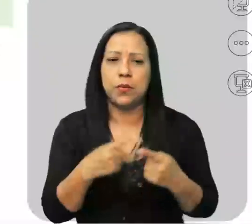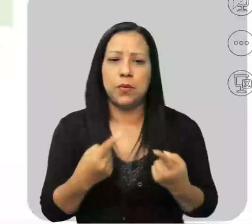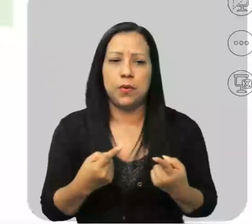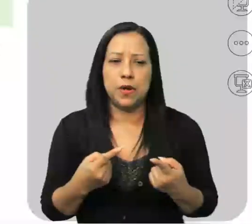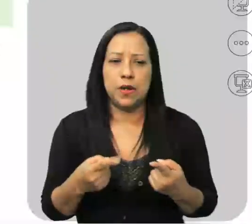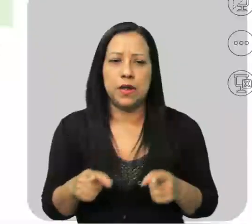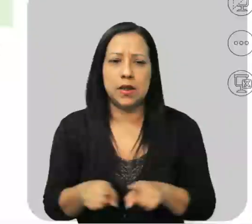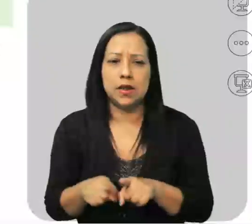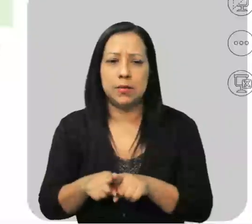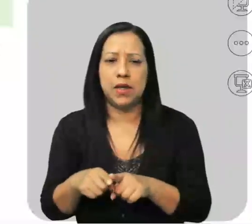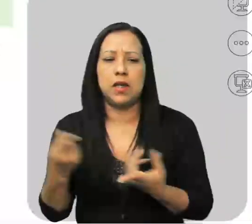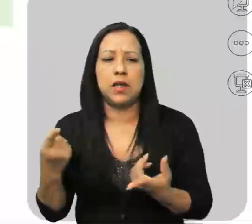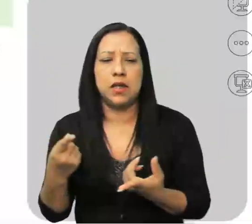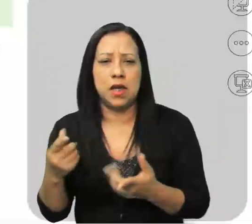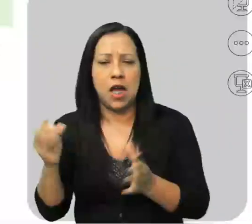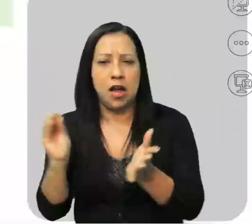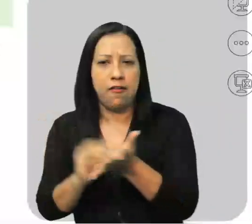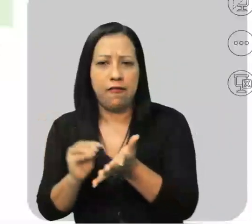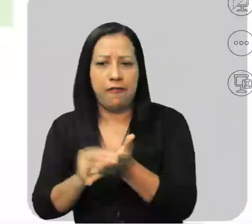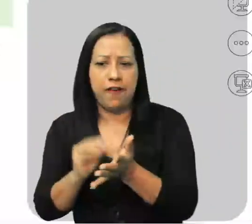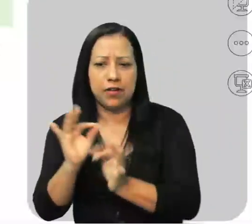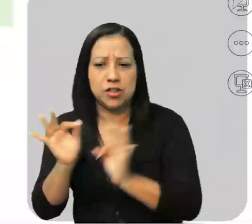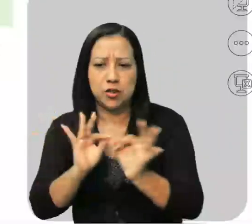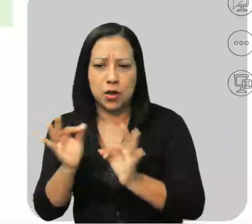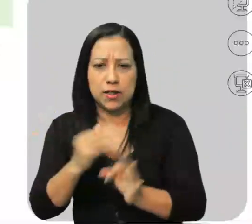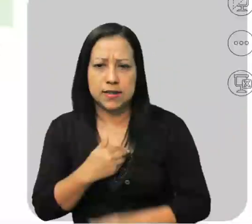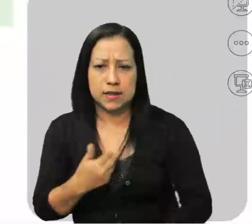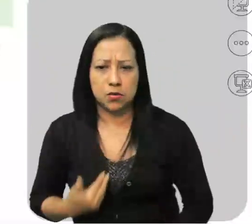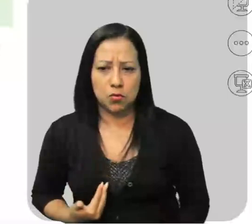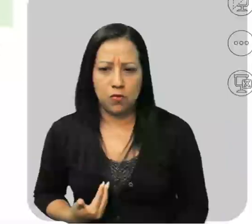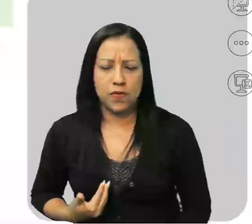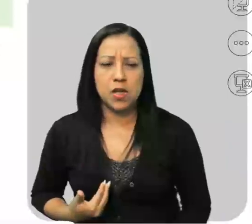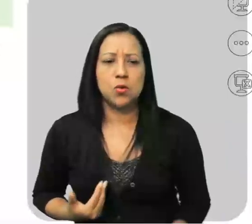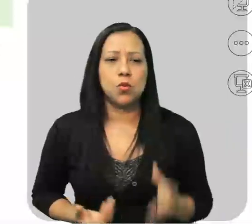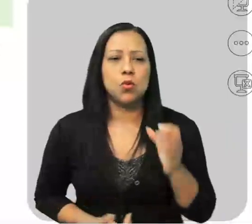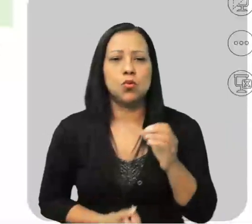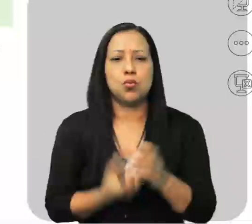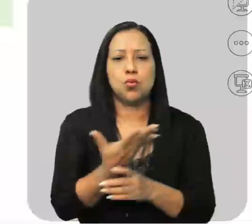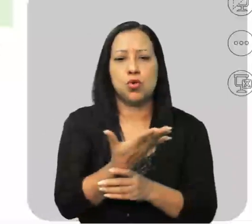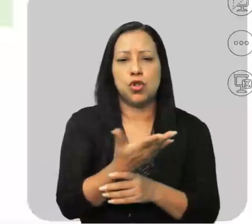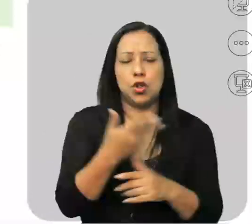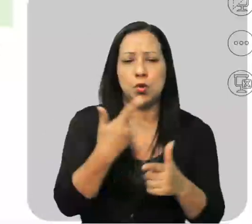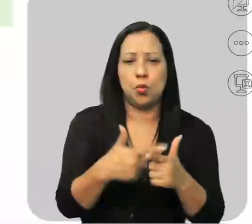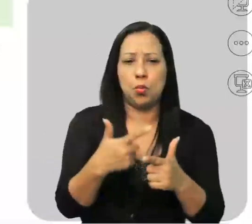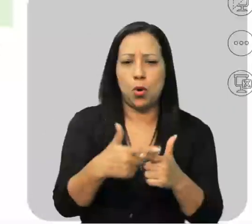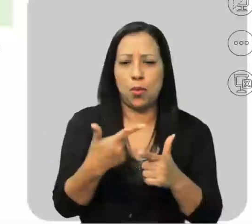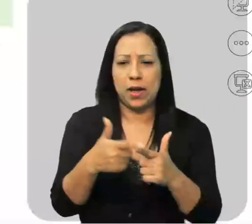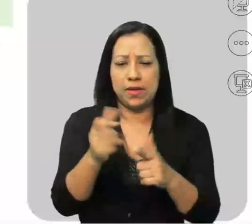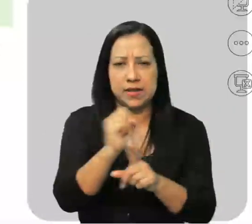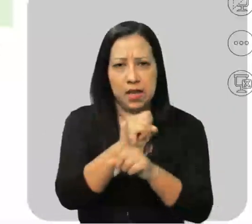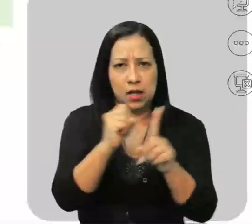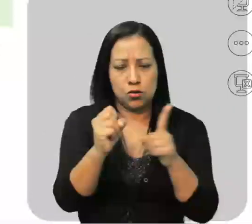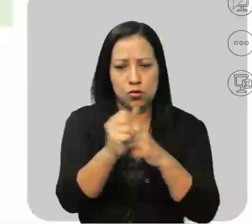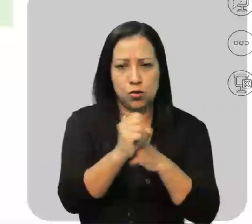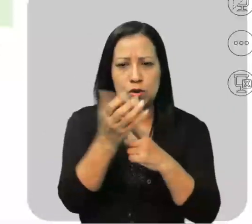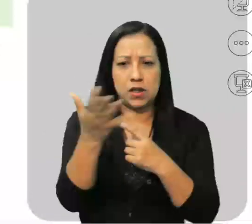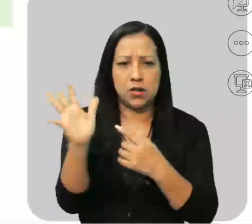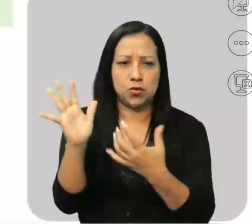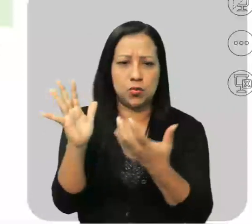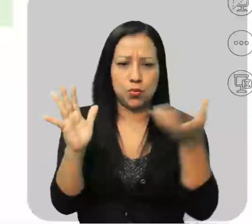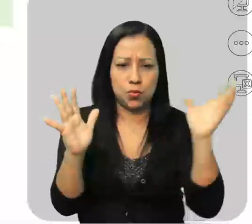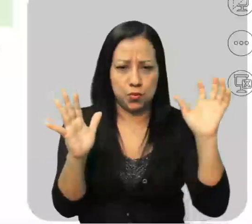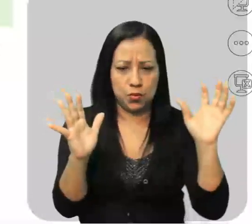brasileiro, somado à falta de ações governamentais, trouxe consequências socioambientais de grande